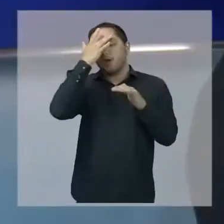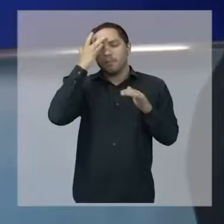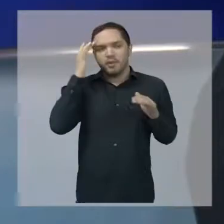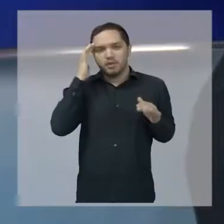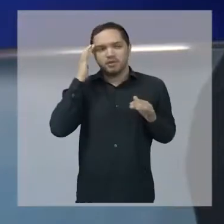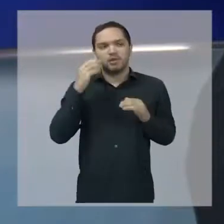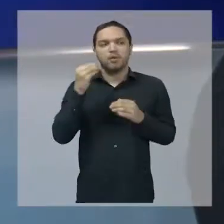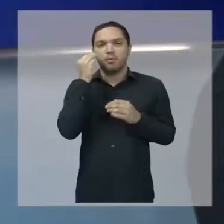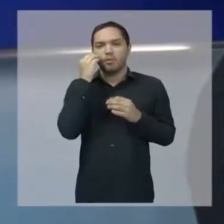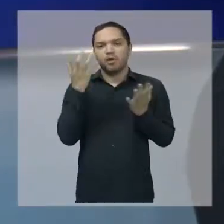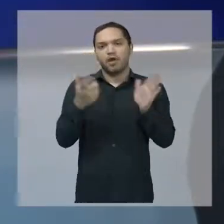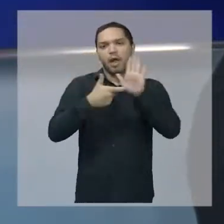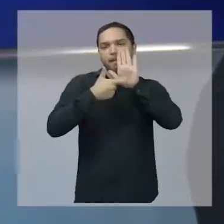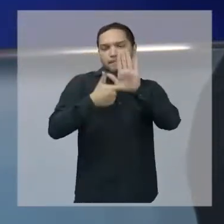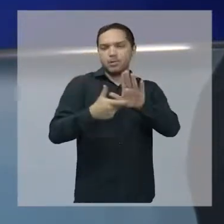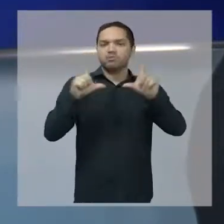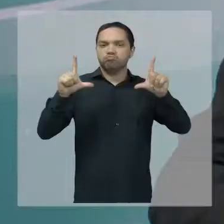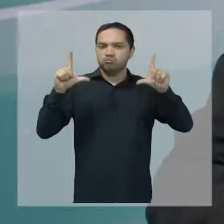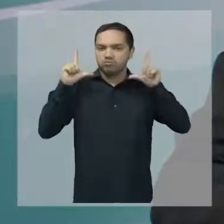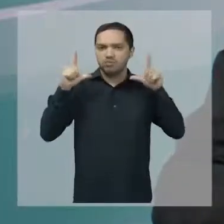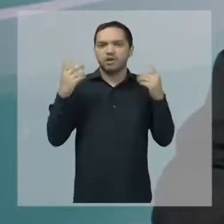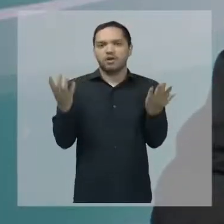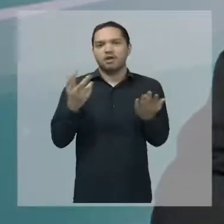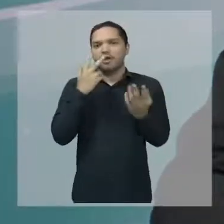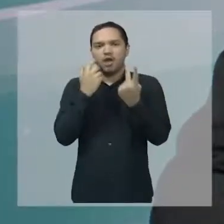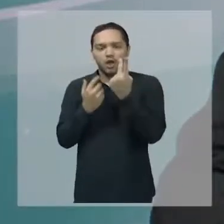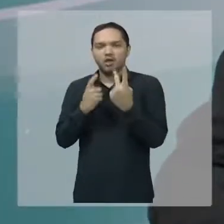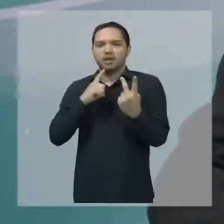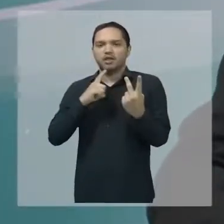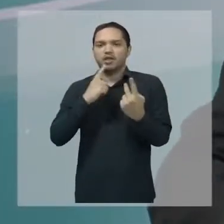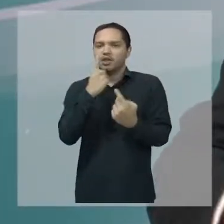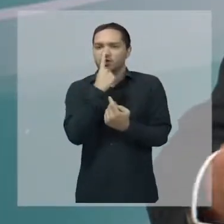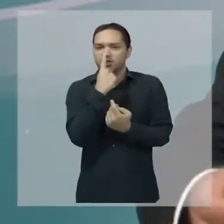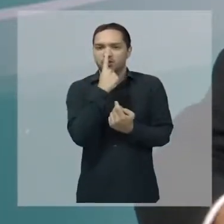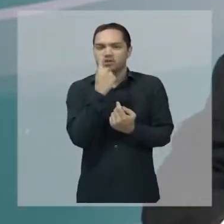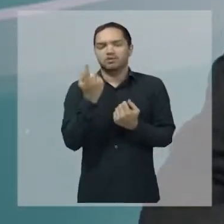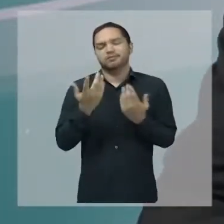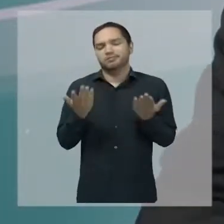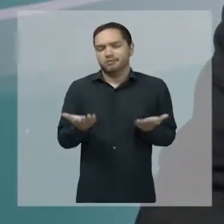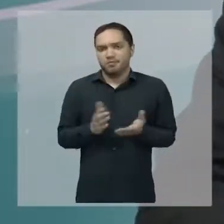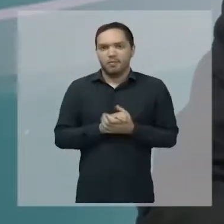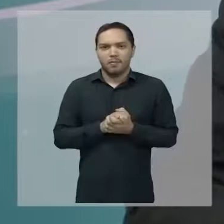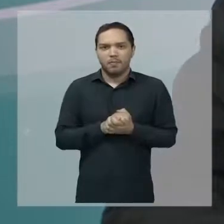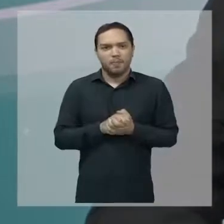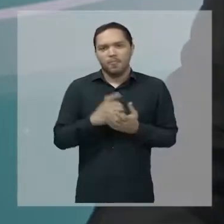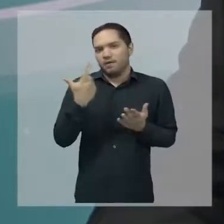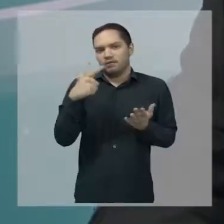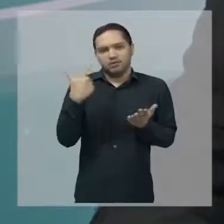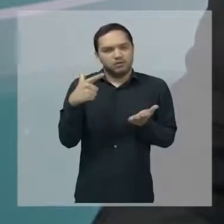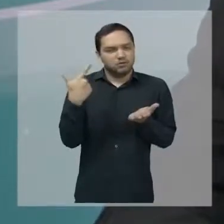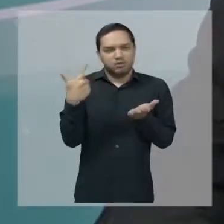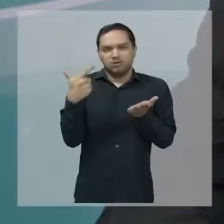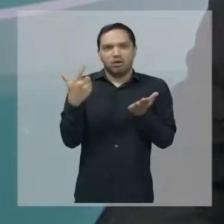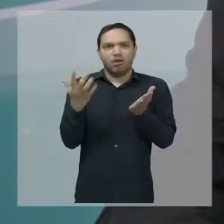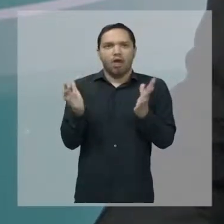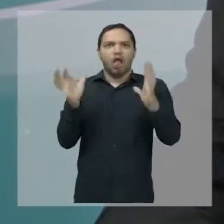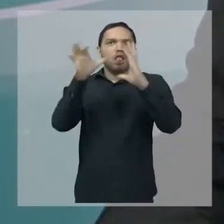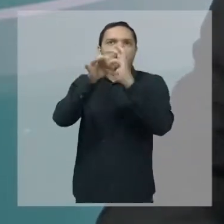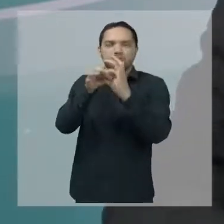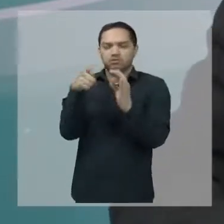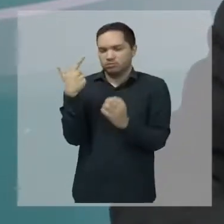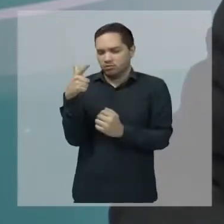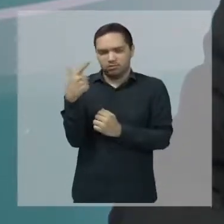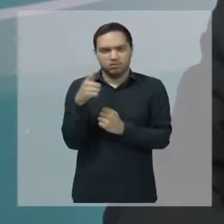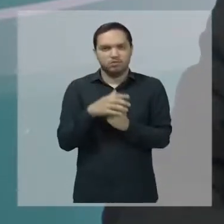para a opinião pública, tentando mostrar uma imagem de intimidade e de aliança incondicional que não existe no cenário